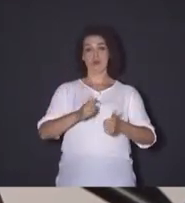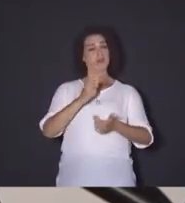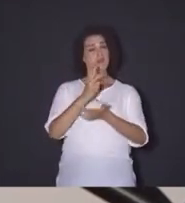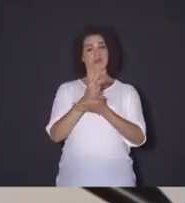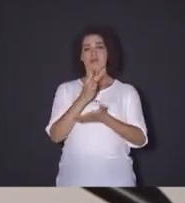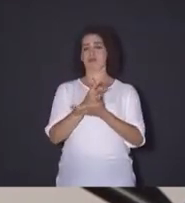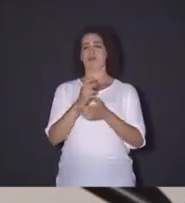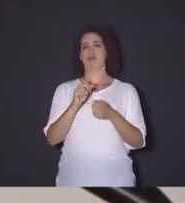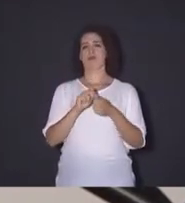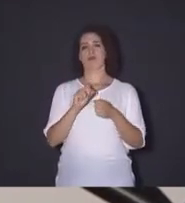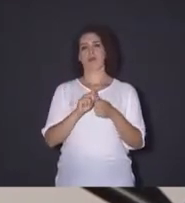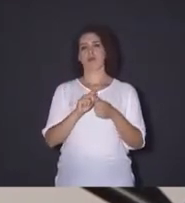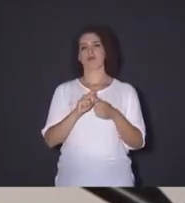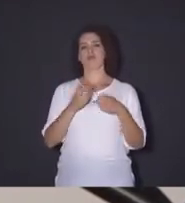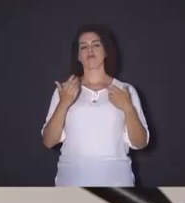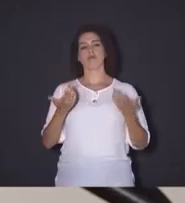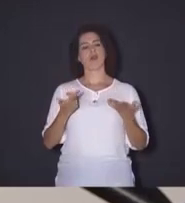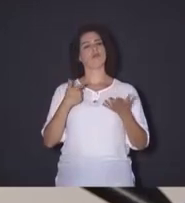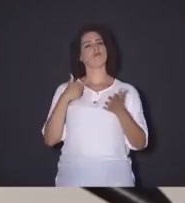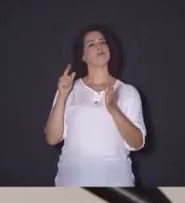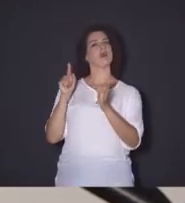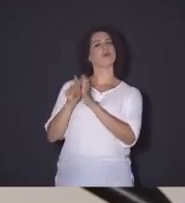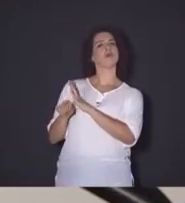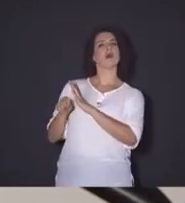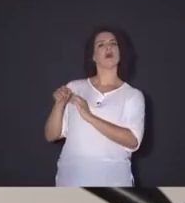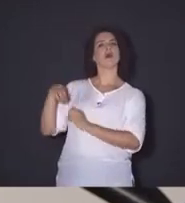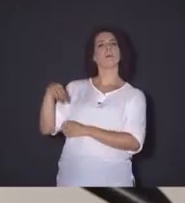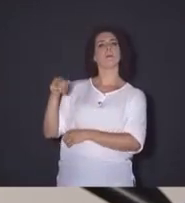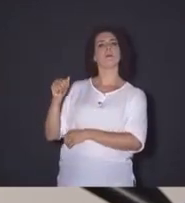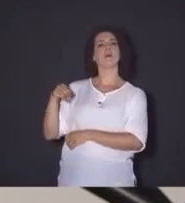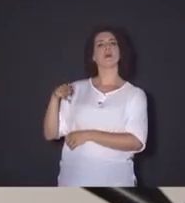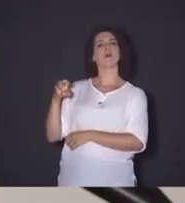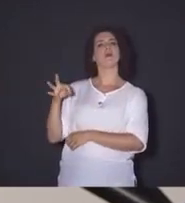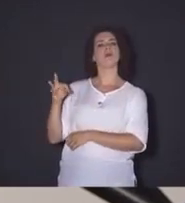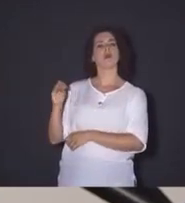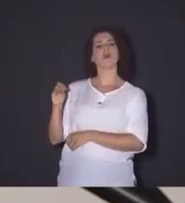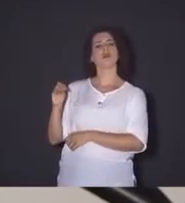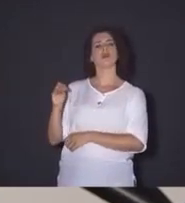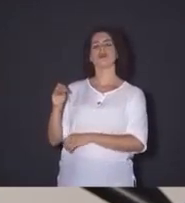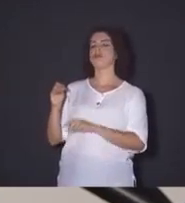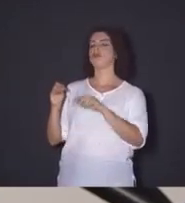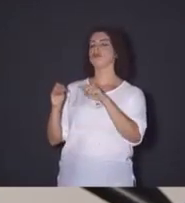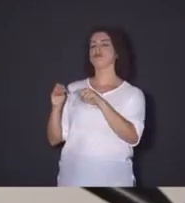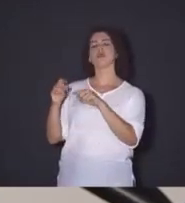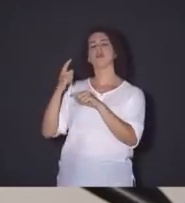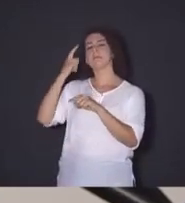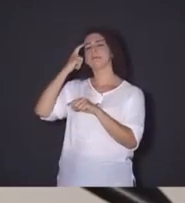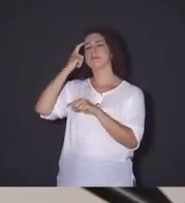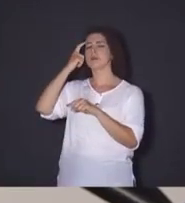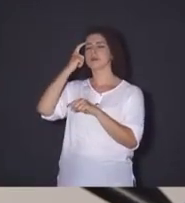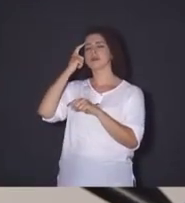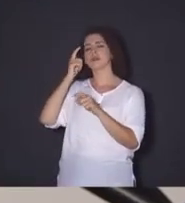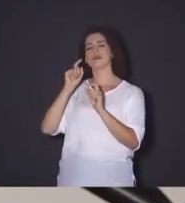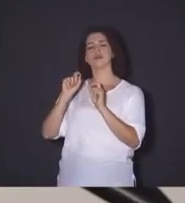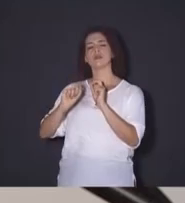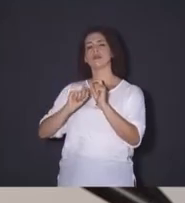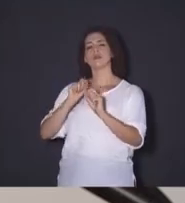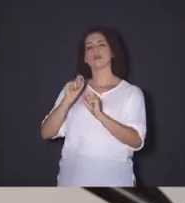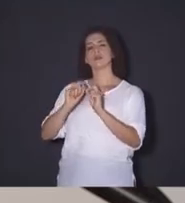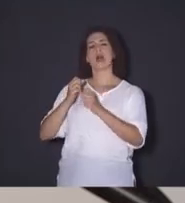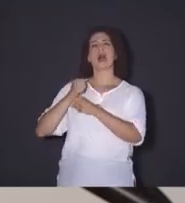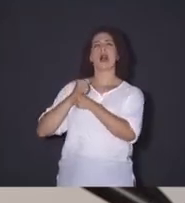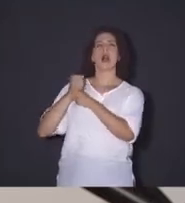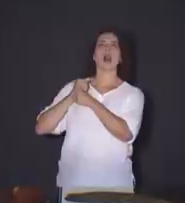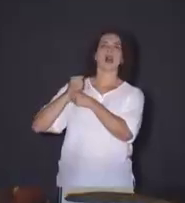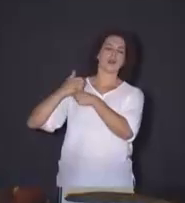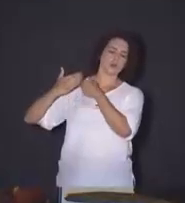o que eu quero perguntar pro momento o que é que a senhora bem pensando com o passado esses